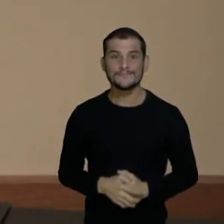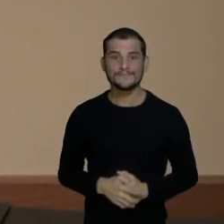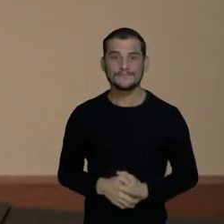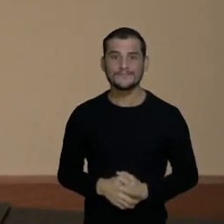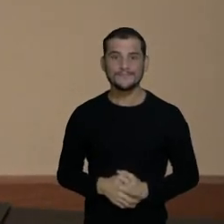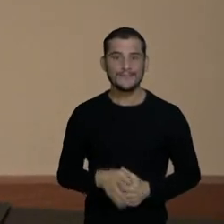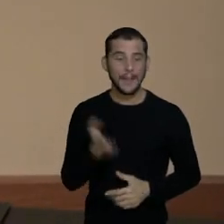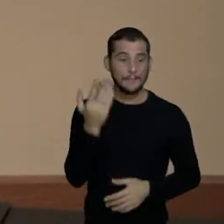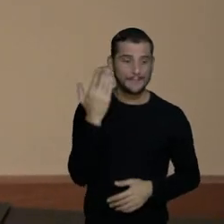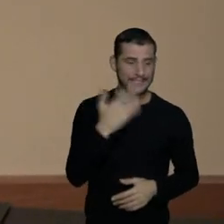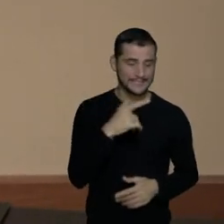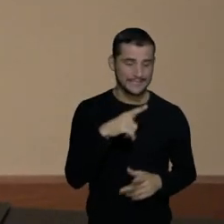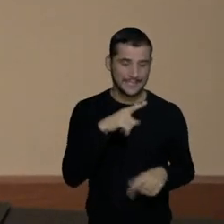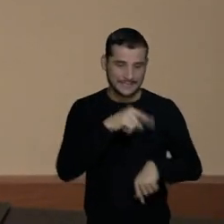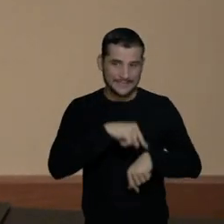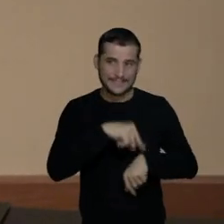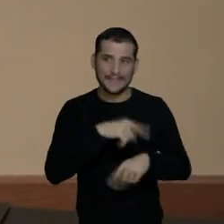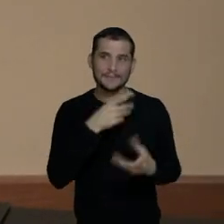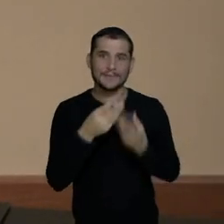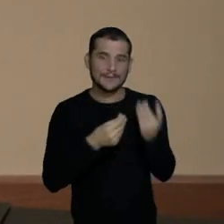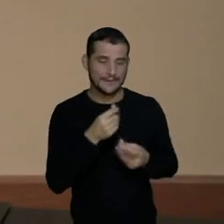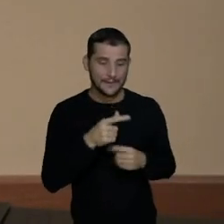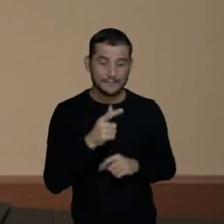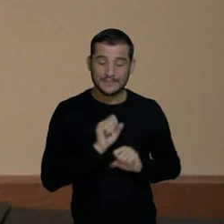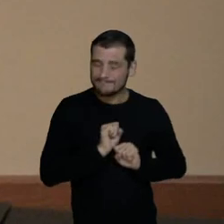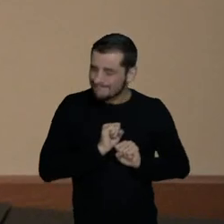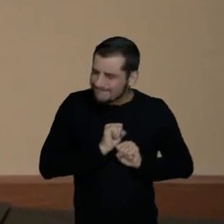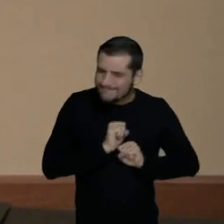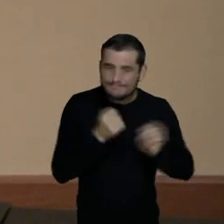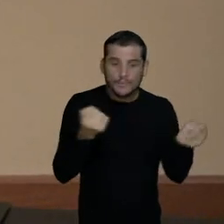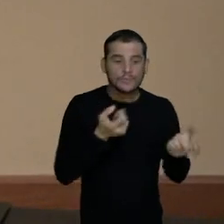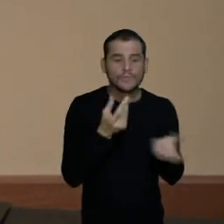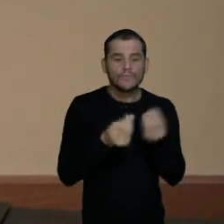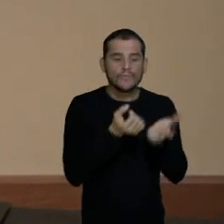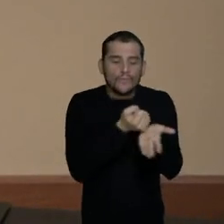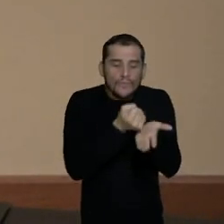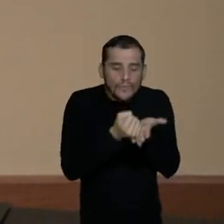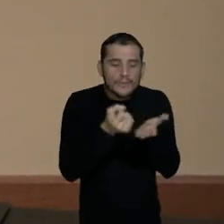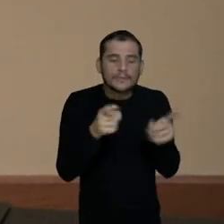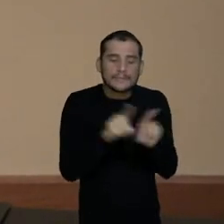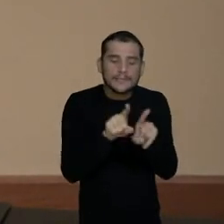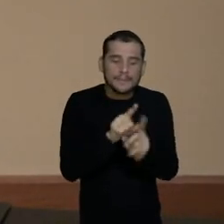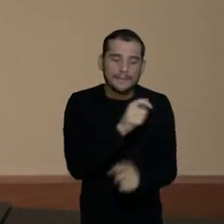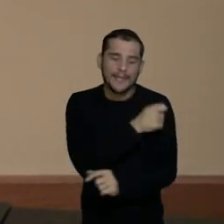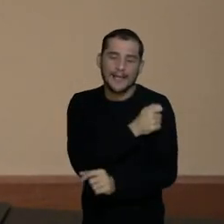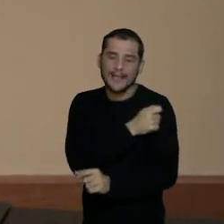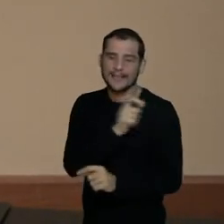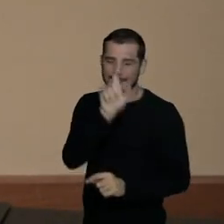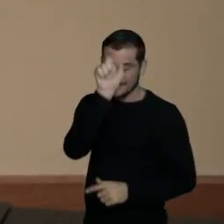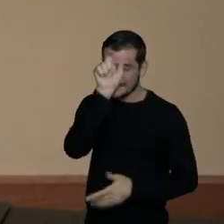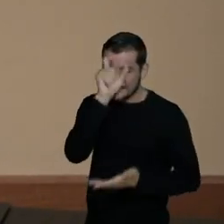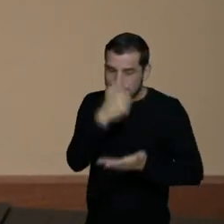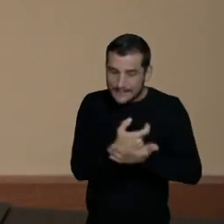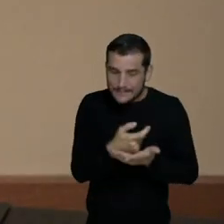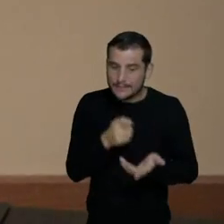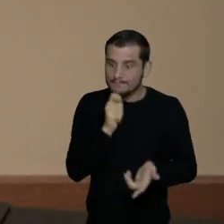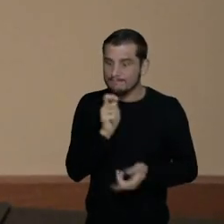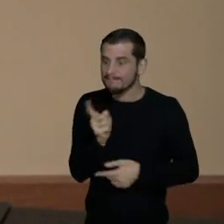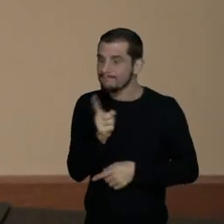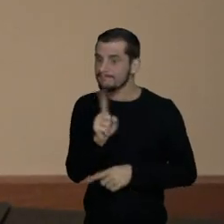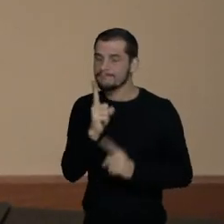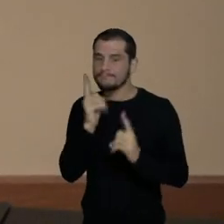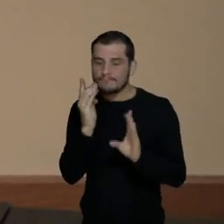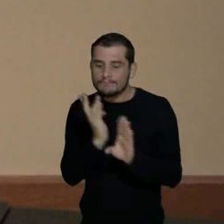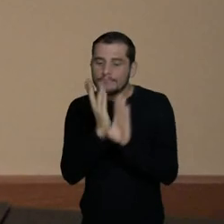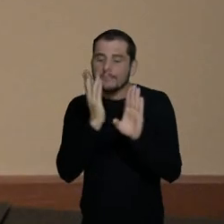sobre e tal Eu falei mas é impossível que você não tenha encontrado nenhum aluno com dislexia nos seus cursos né eu falei como você faz quando